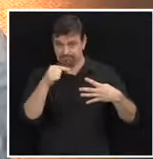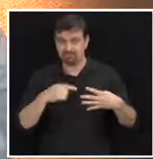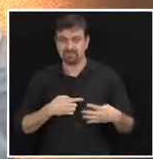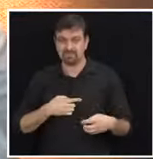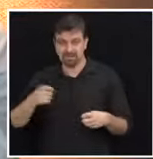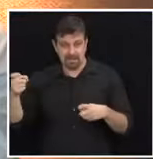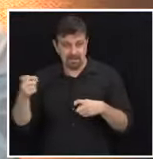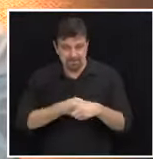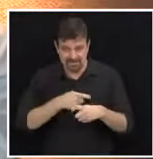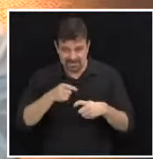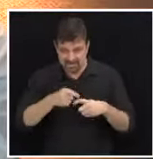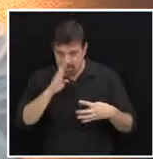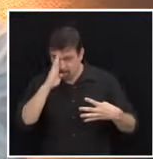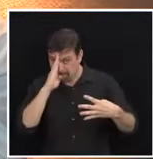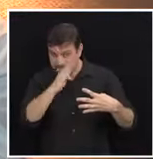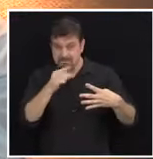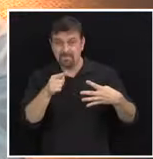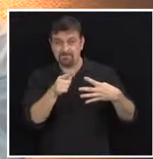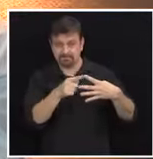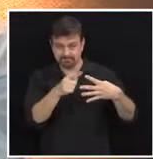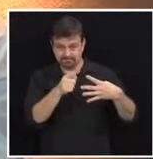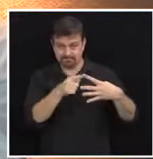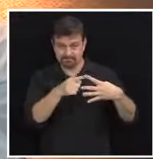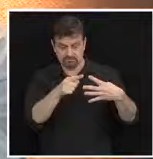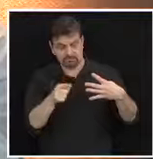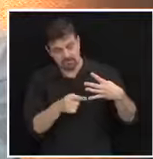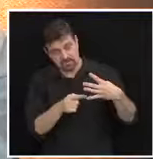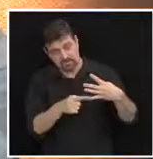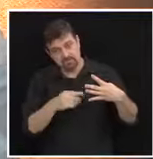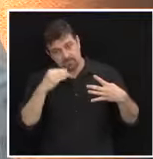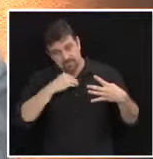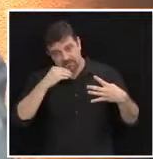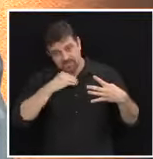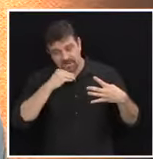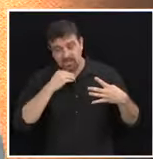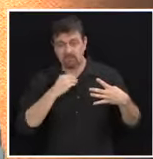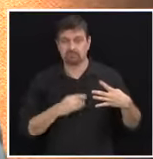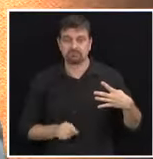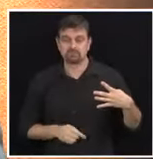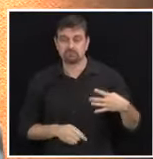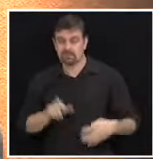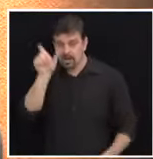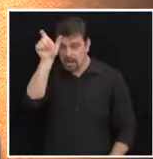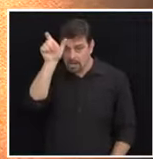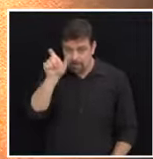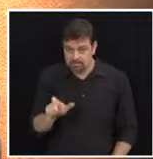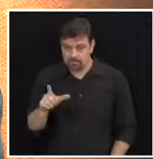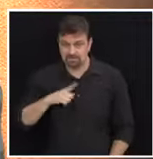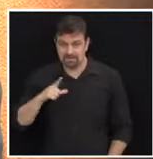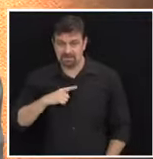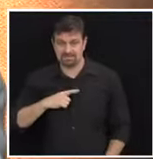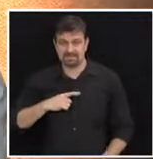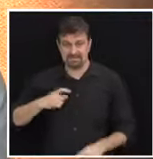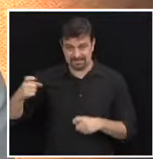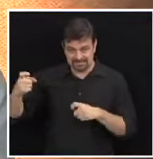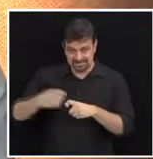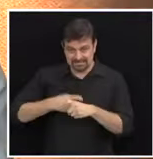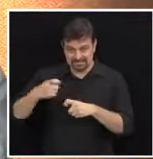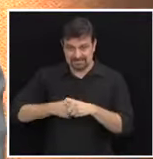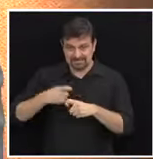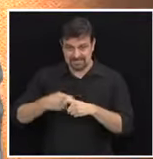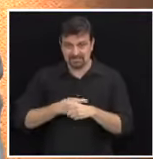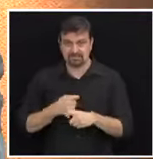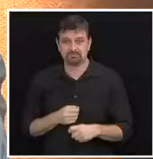que é o de maior gravidade possível, que é a pessoa que está tendo uma prática sexual